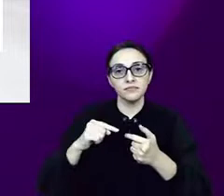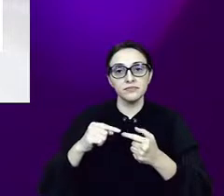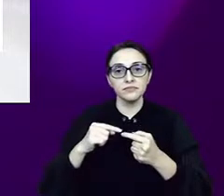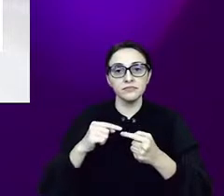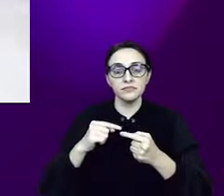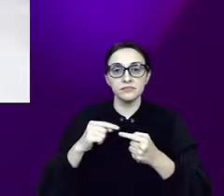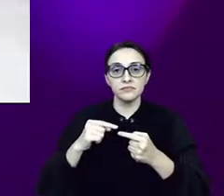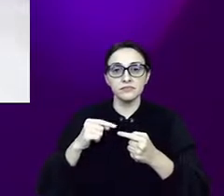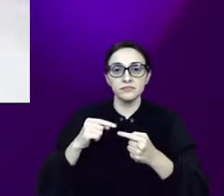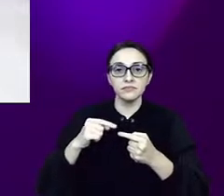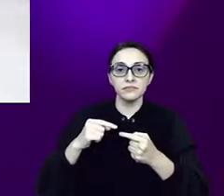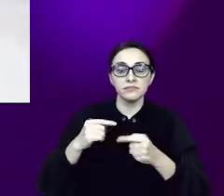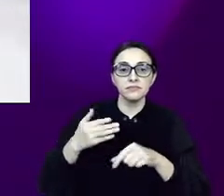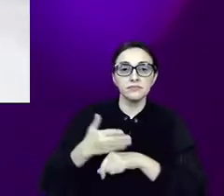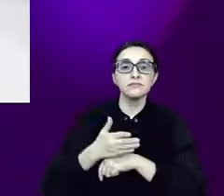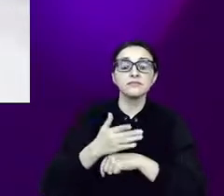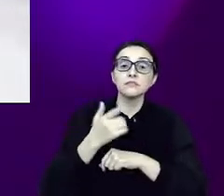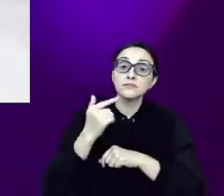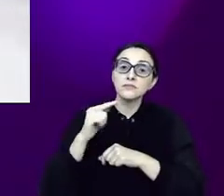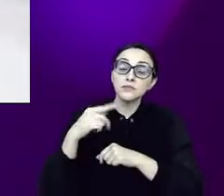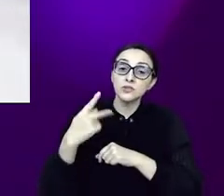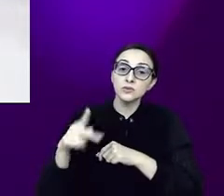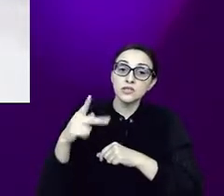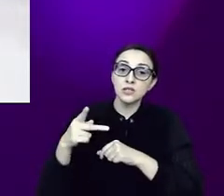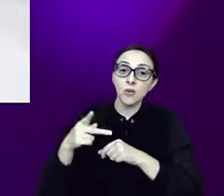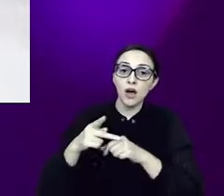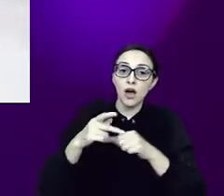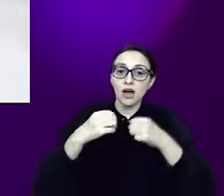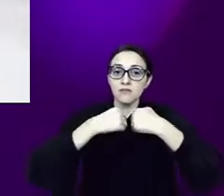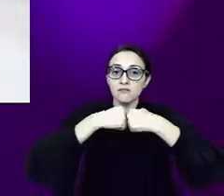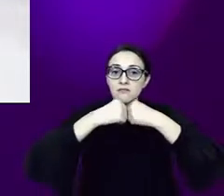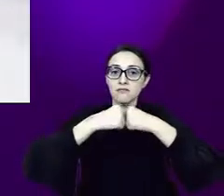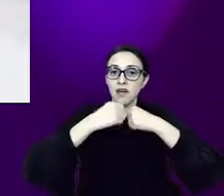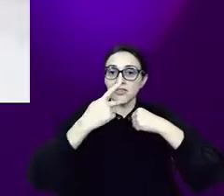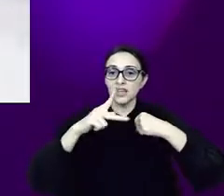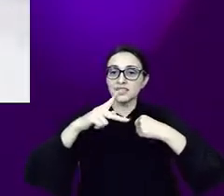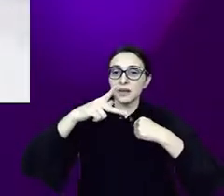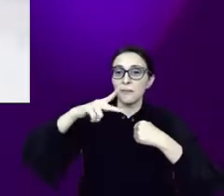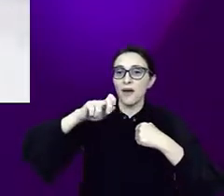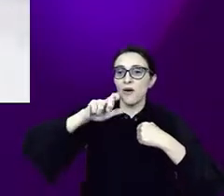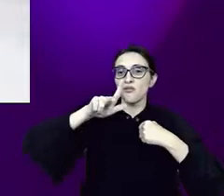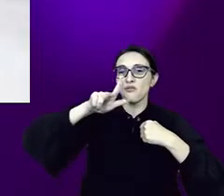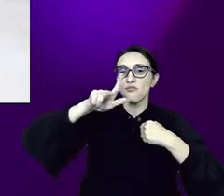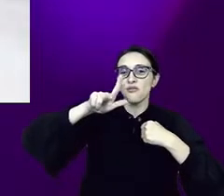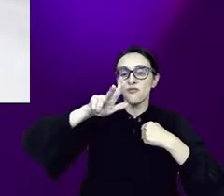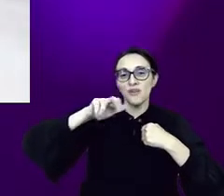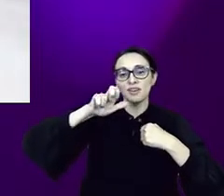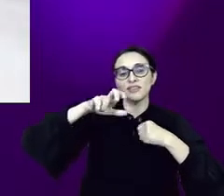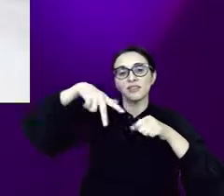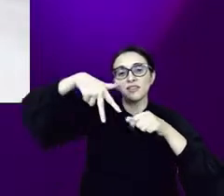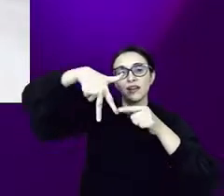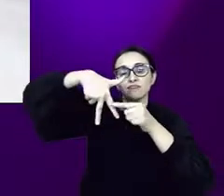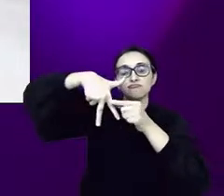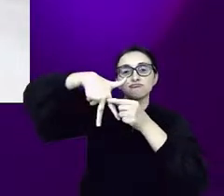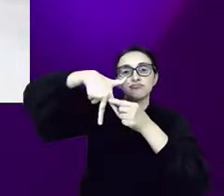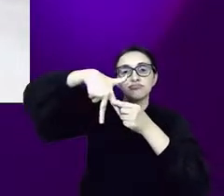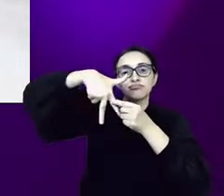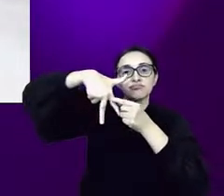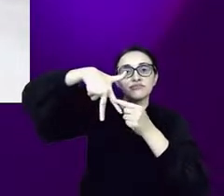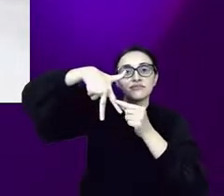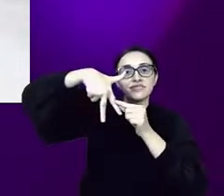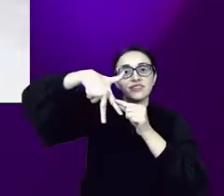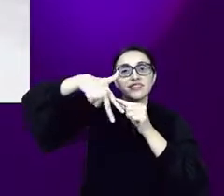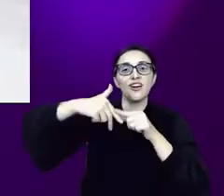o posicionamento do seu acetábulo, da pelve daquele paciente, e ele joga isso, ele linka isso com a imagem que ele já tinha